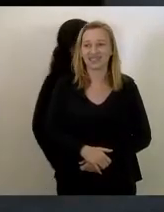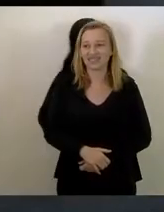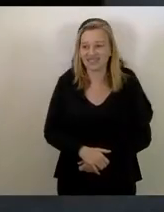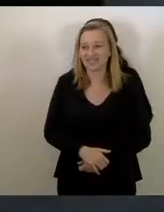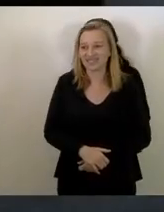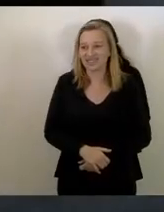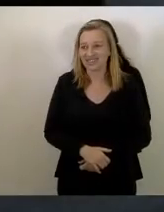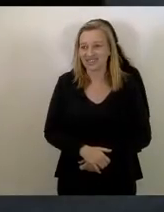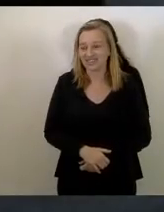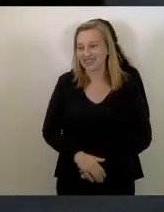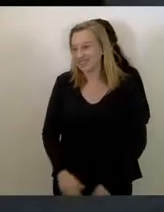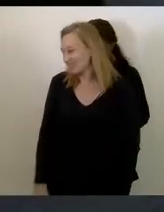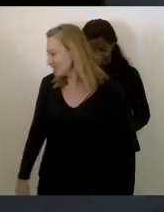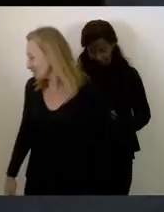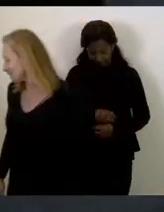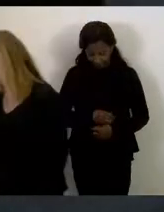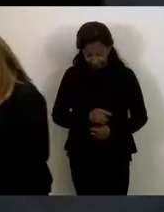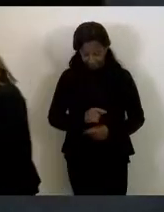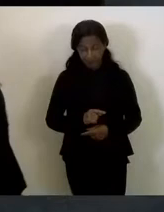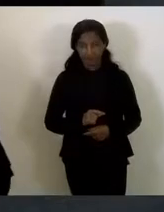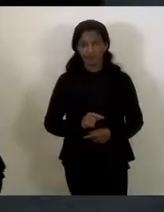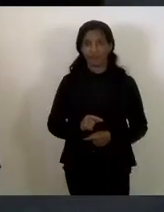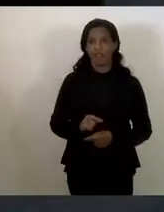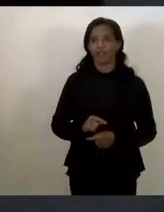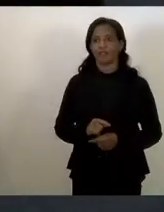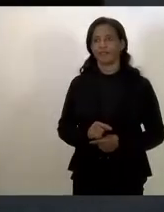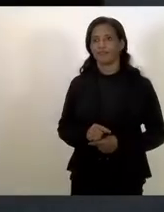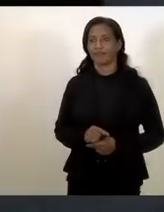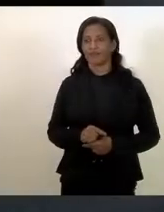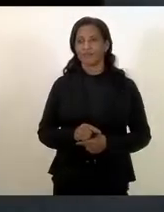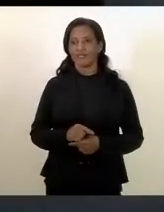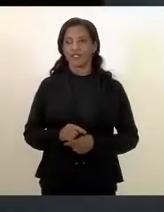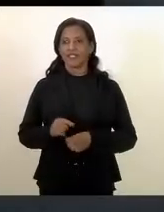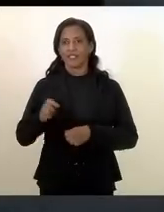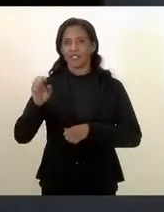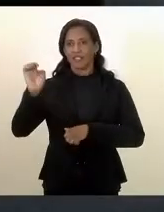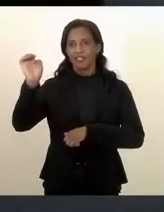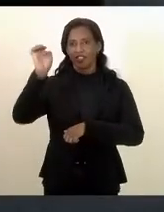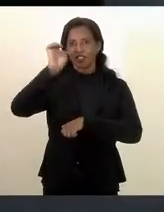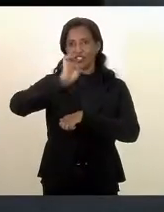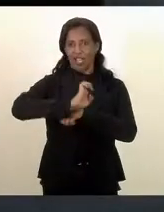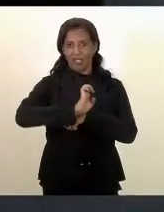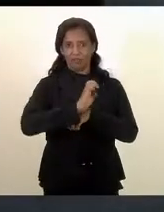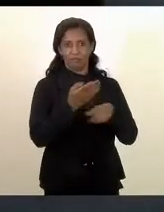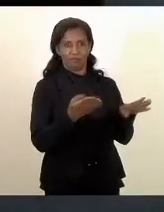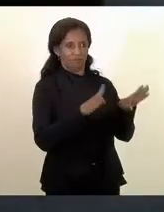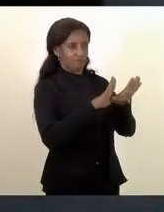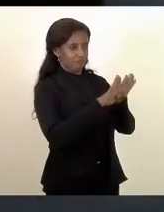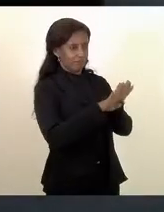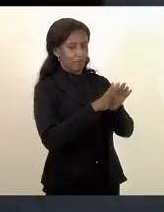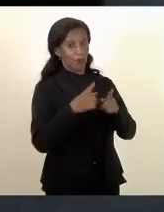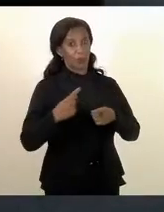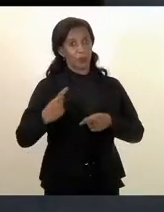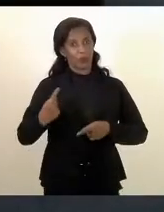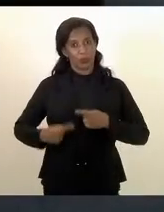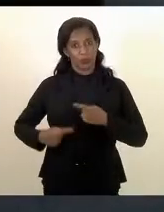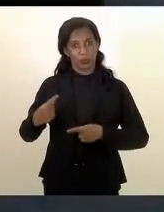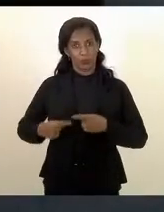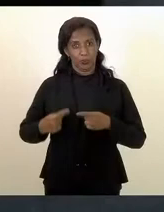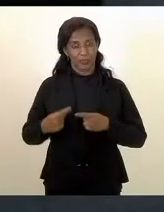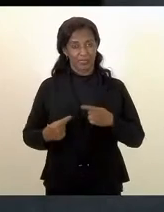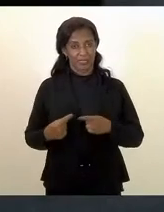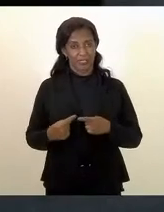após o fechamento de todo o Estado por políticas arbitrárias no período da pandemia